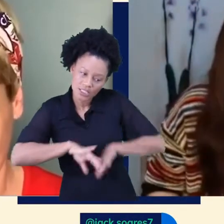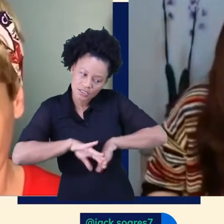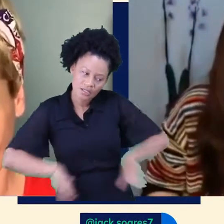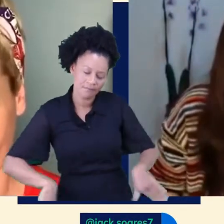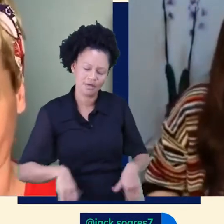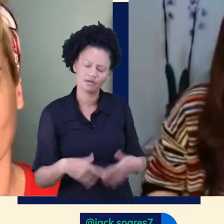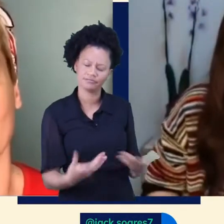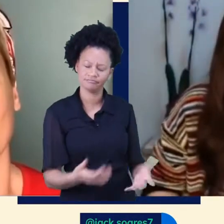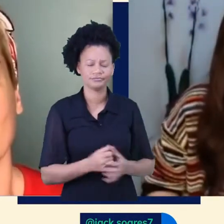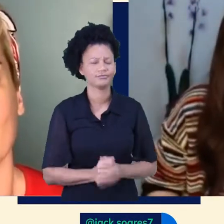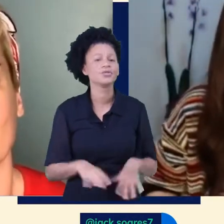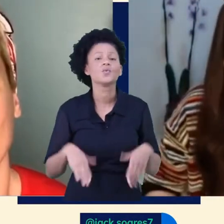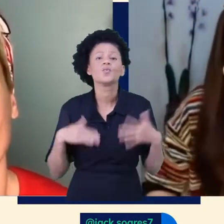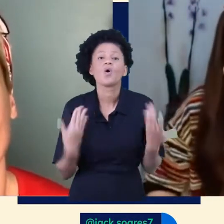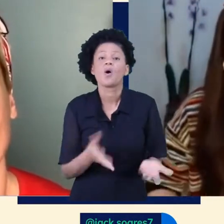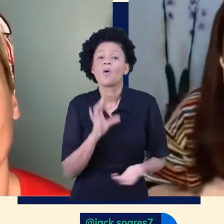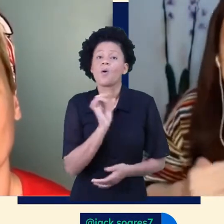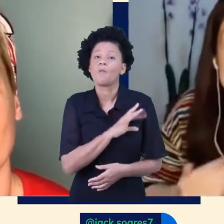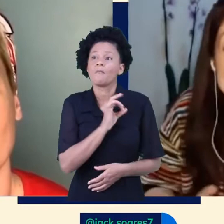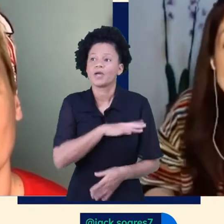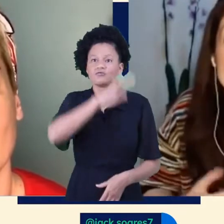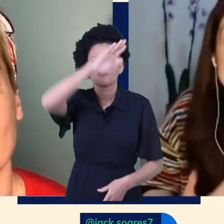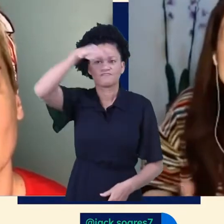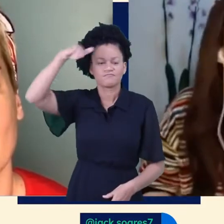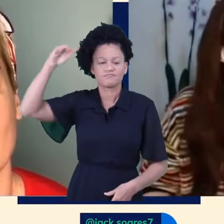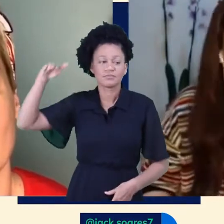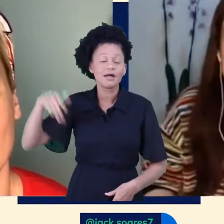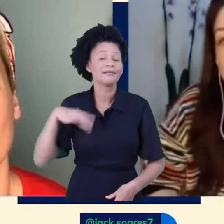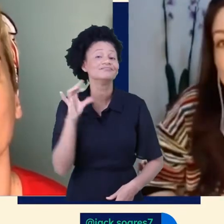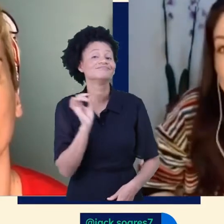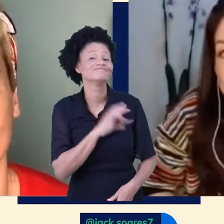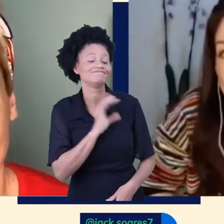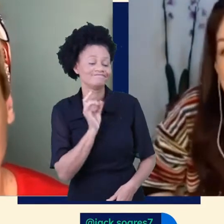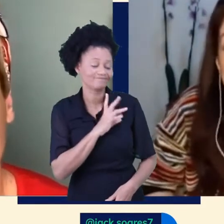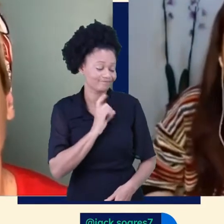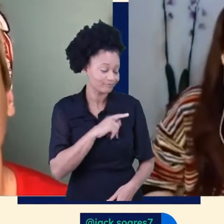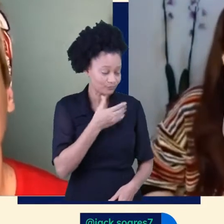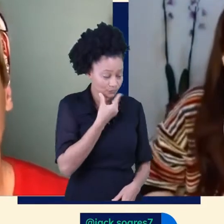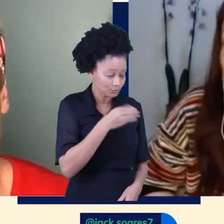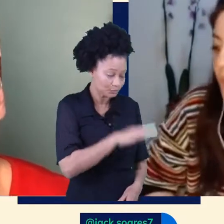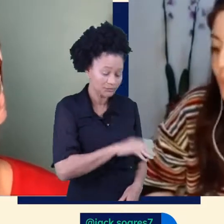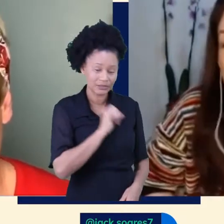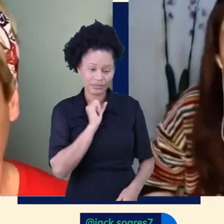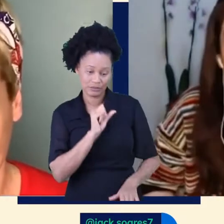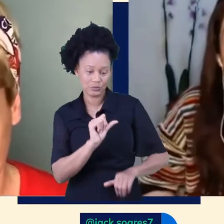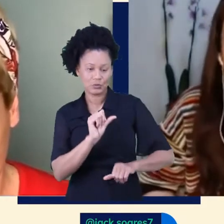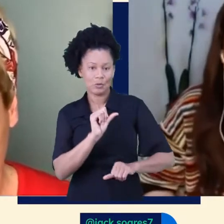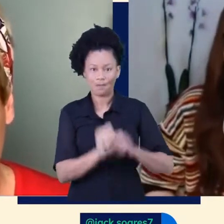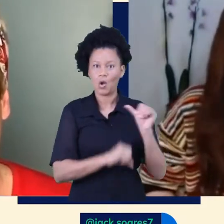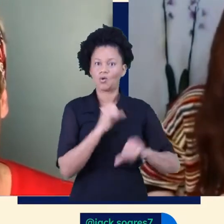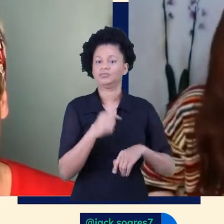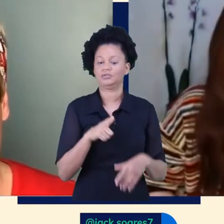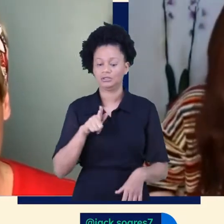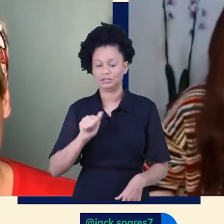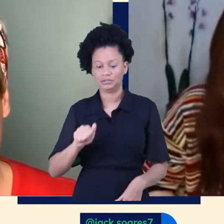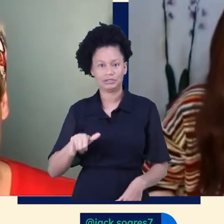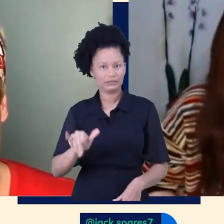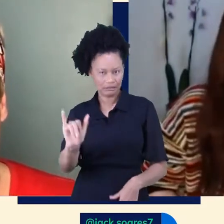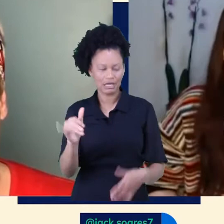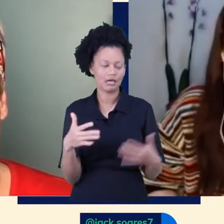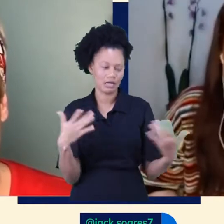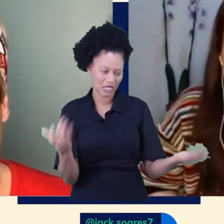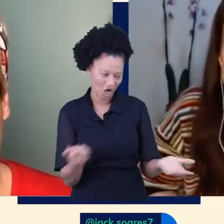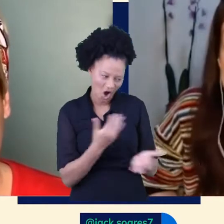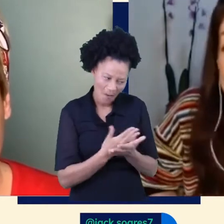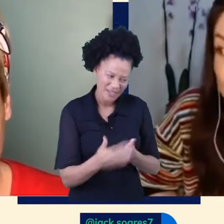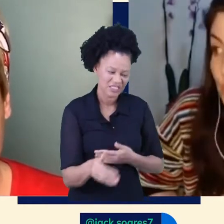medo dos adultos? O medo é que esse menino vire gay. Não, Deus o livre, pega de começa com boneca, depois quer botar